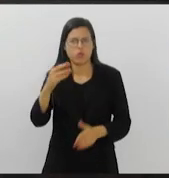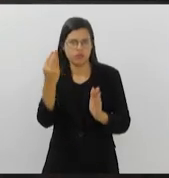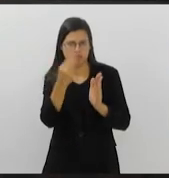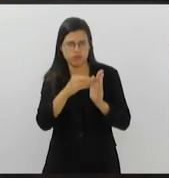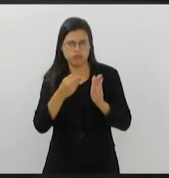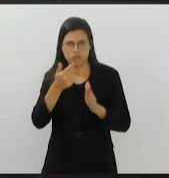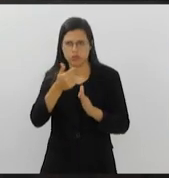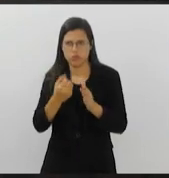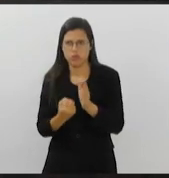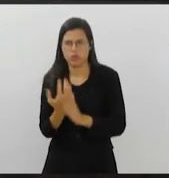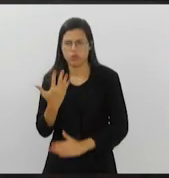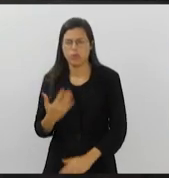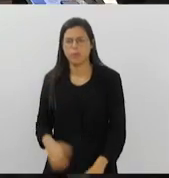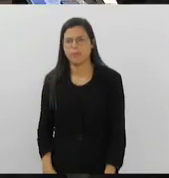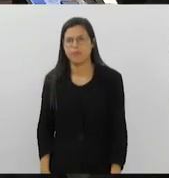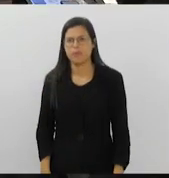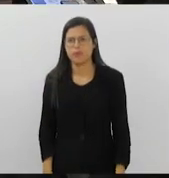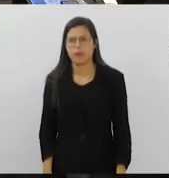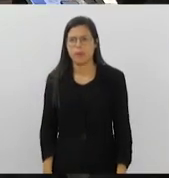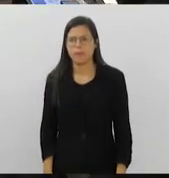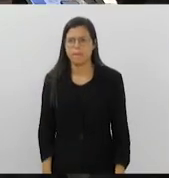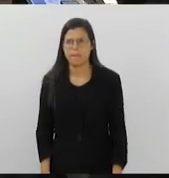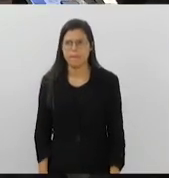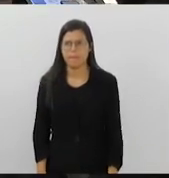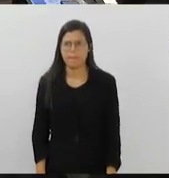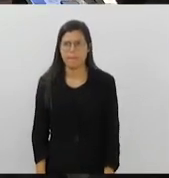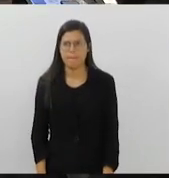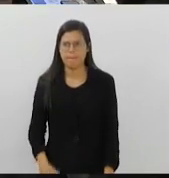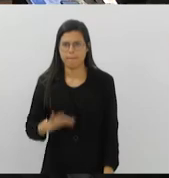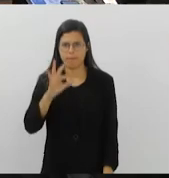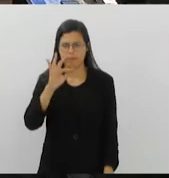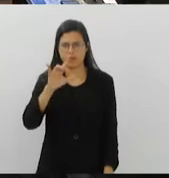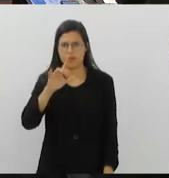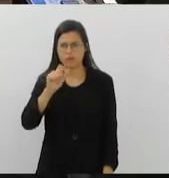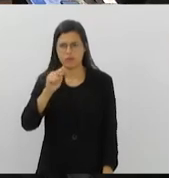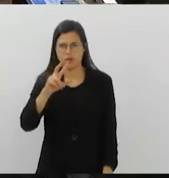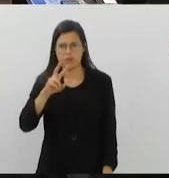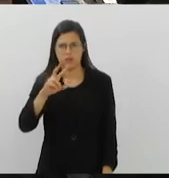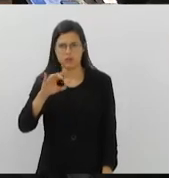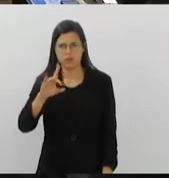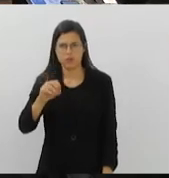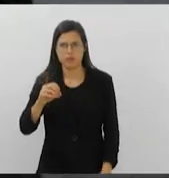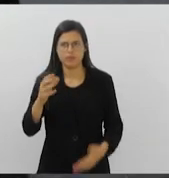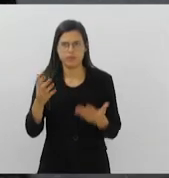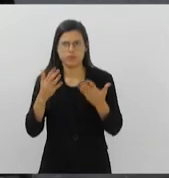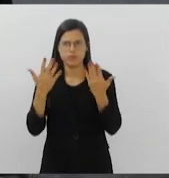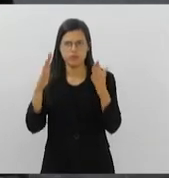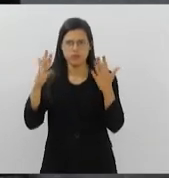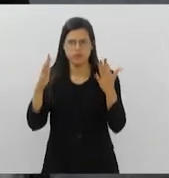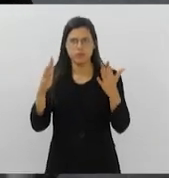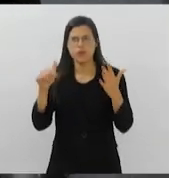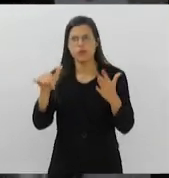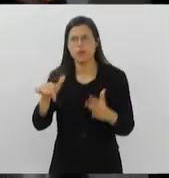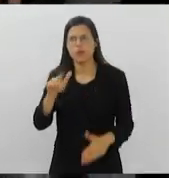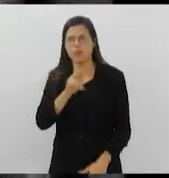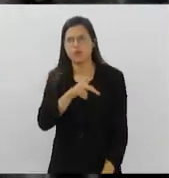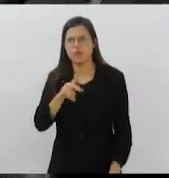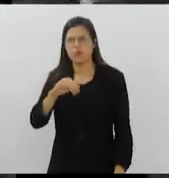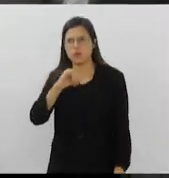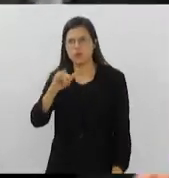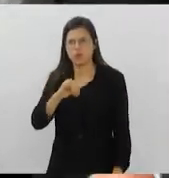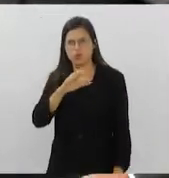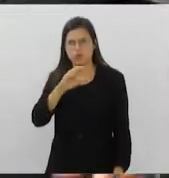voto, deputado Flávio Serafim. Deputada Tia Ju, quero parabenizar o deputado professor Josemar pela